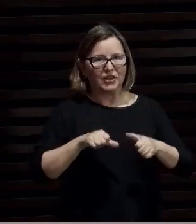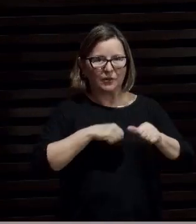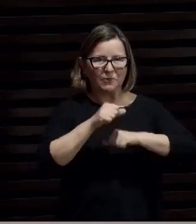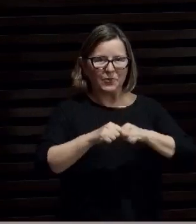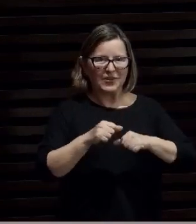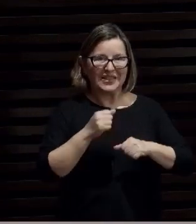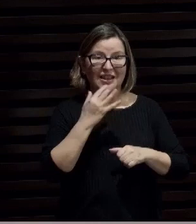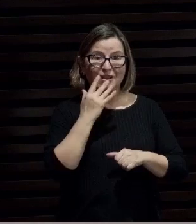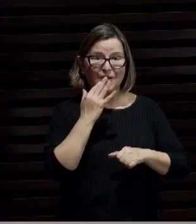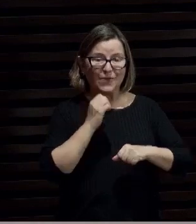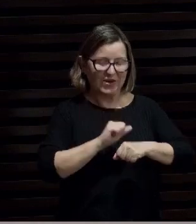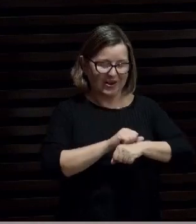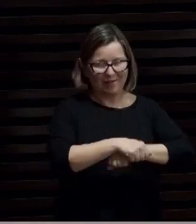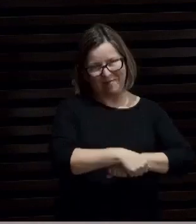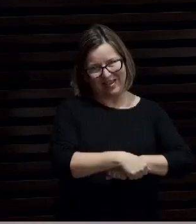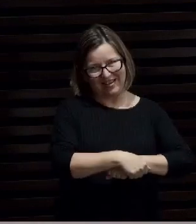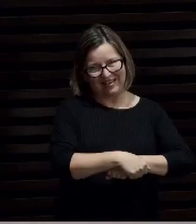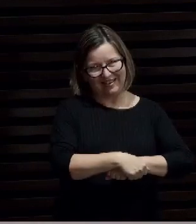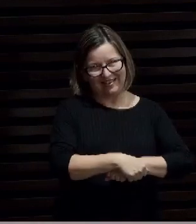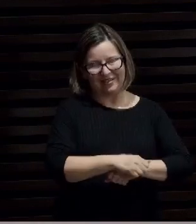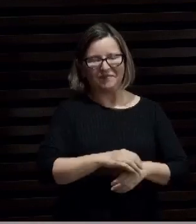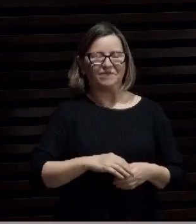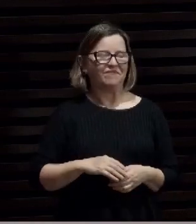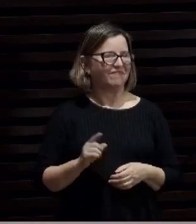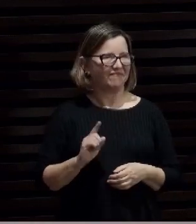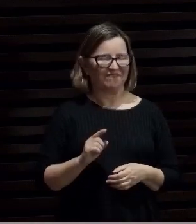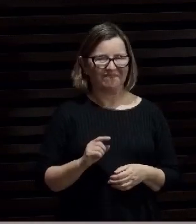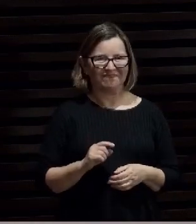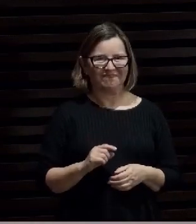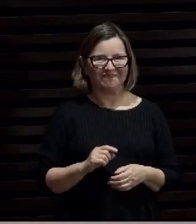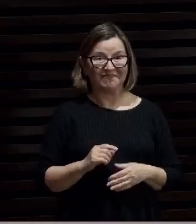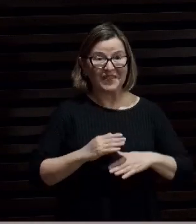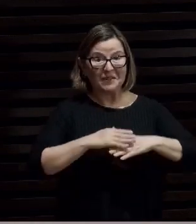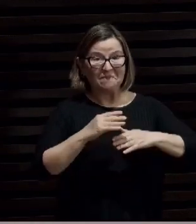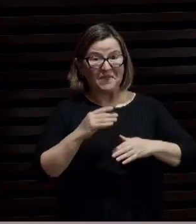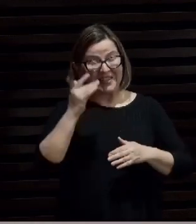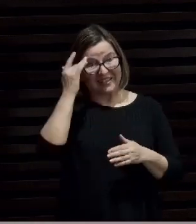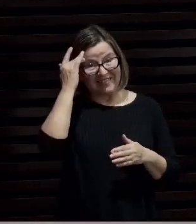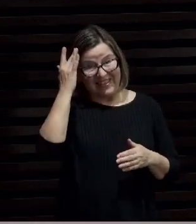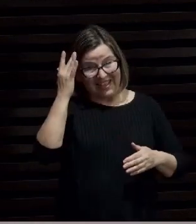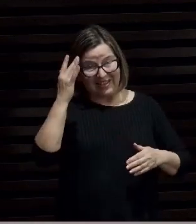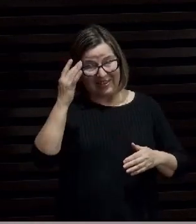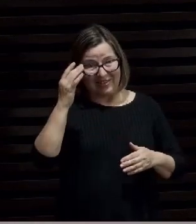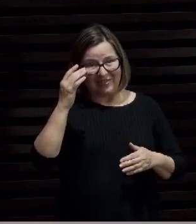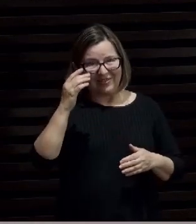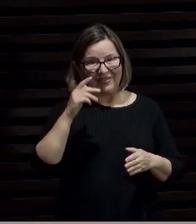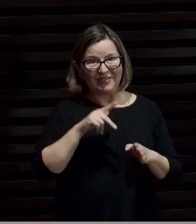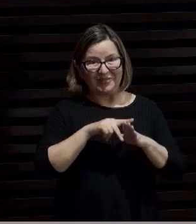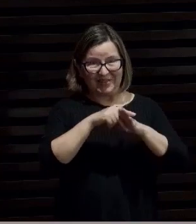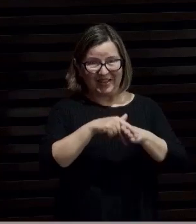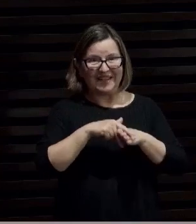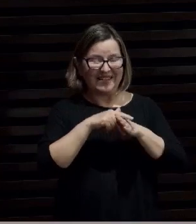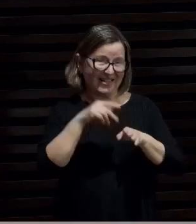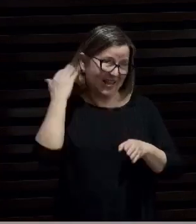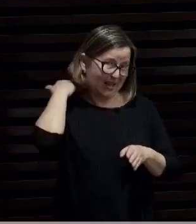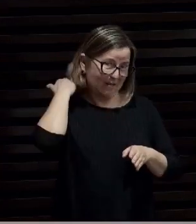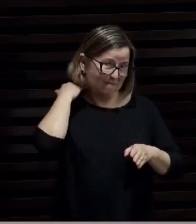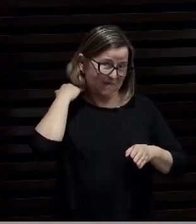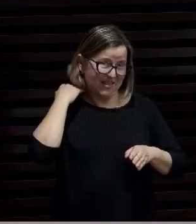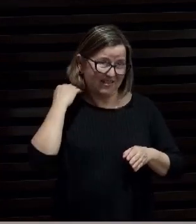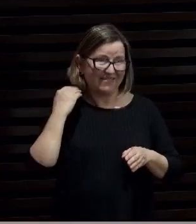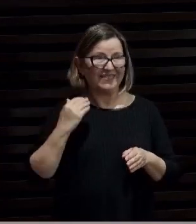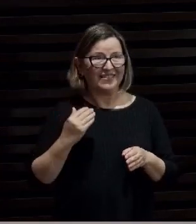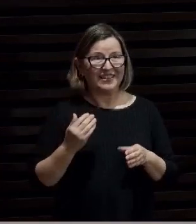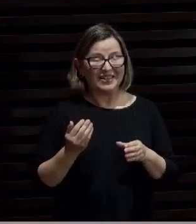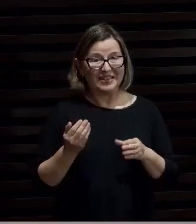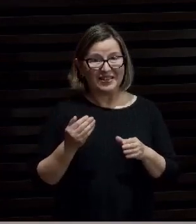Não. Jesus falou assim: é mais fácil passar um camelo pelo buraco de uma agulha do que alguém se salvar. E aí quando ele falou isso,